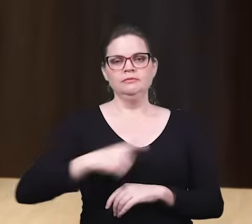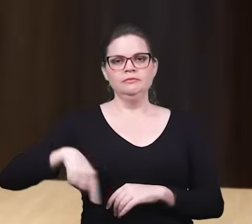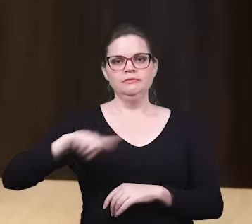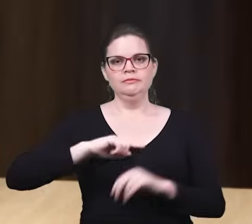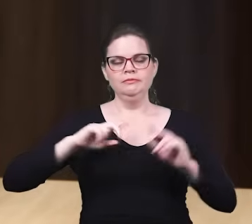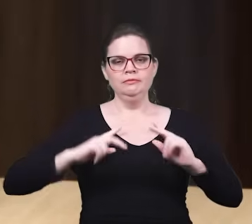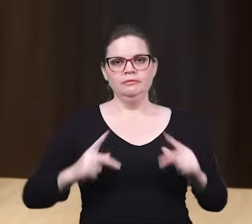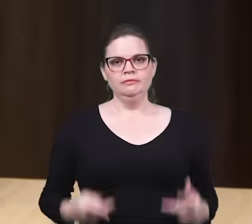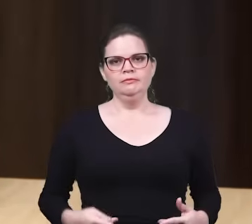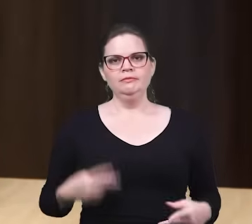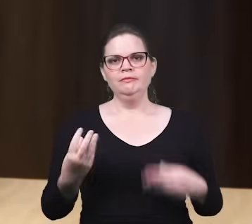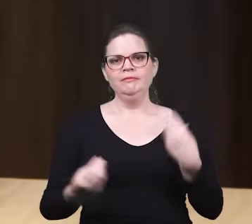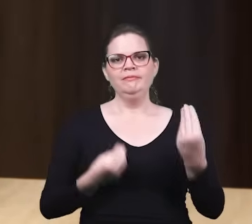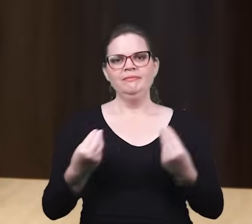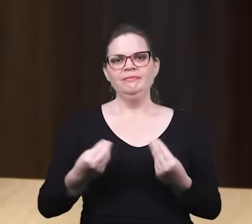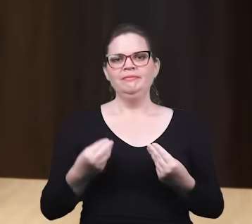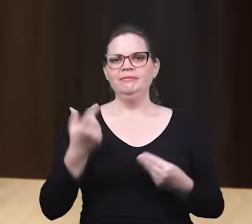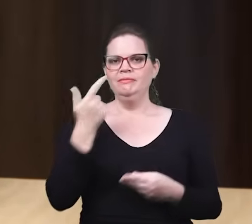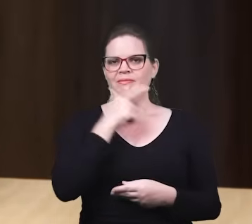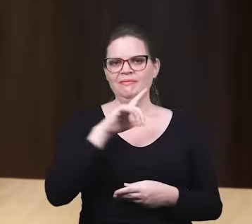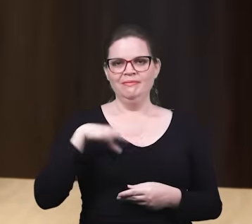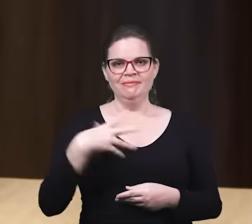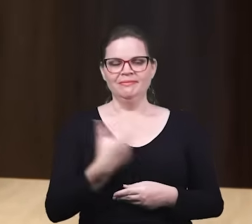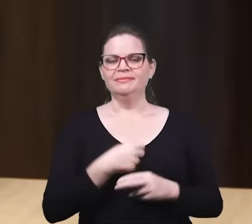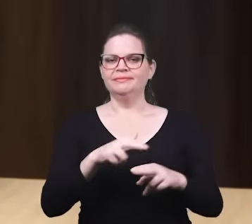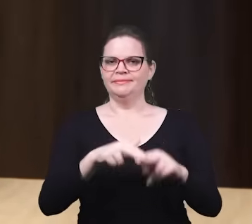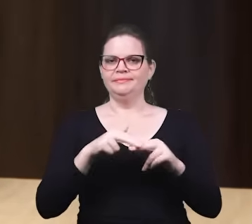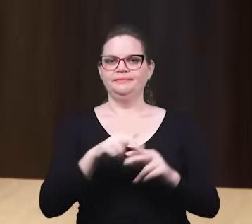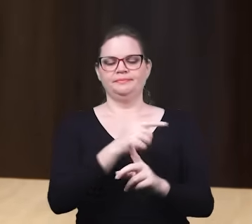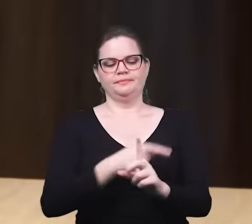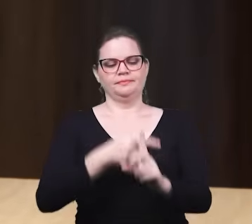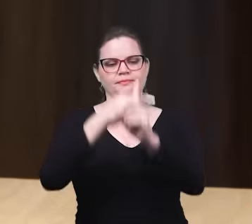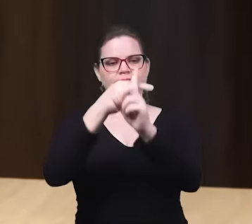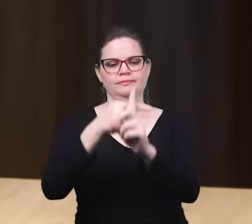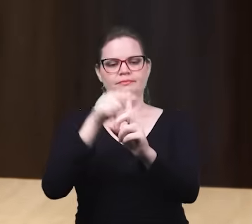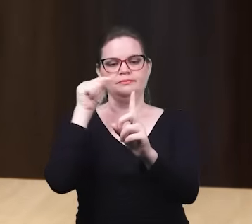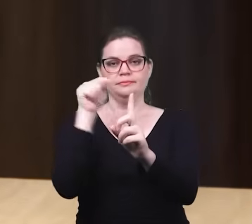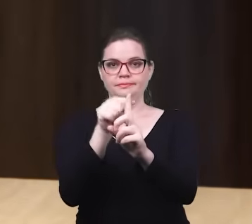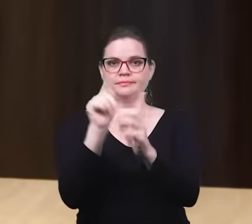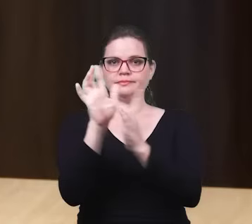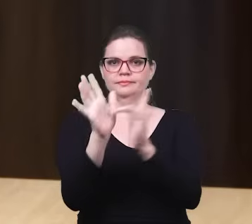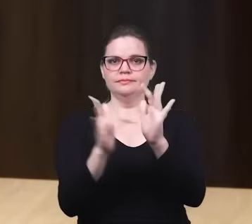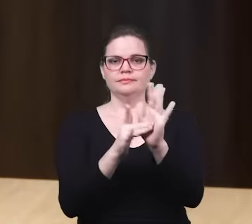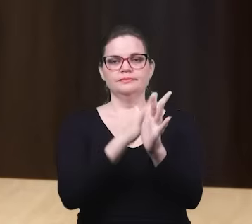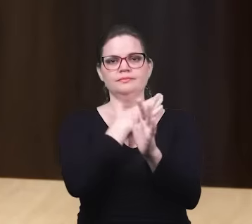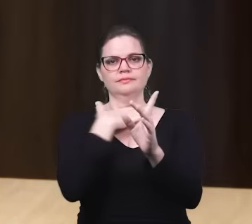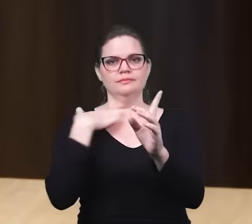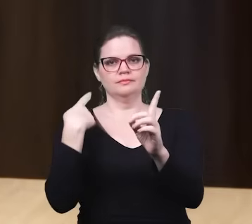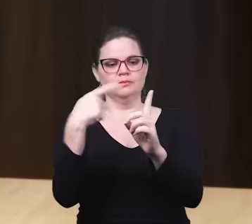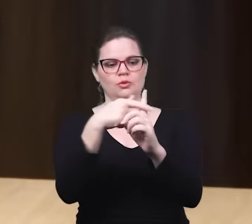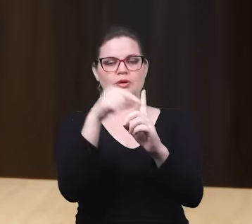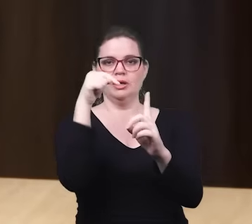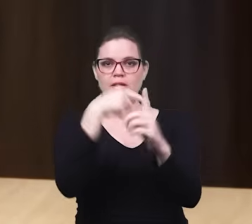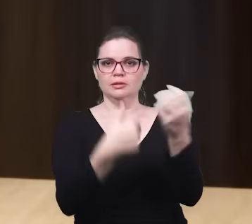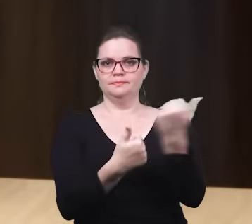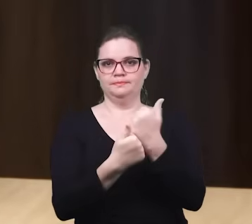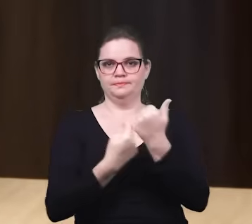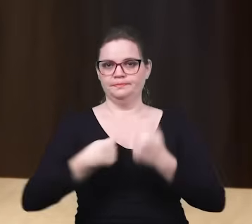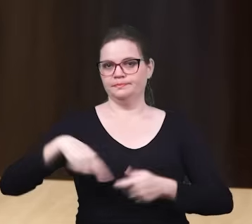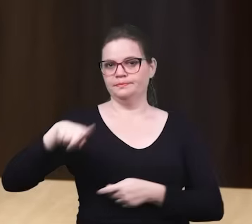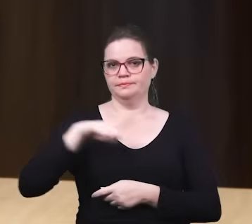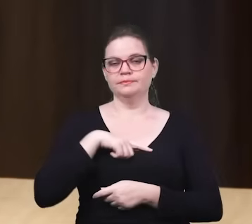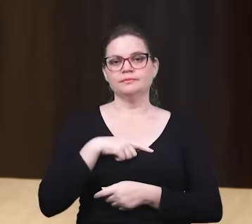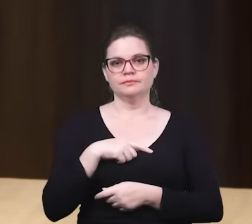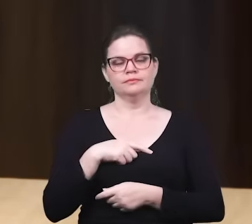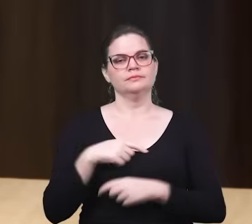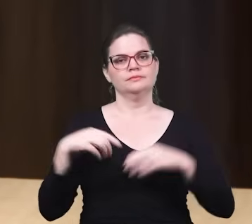humanidade, viria da cruz do Calvário, onde o Senhor Jesus deu a sua vida por nós. Então, esse